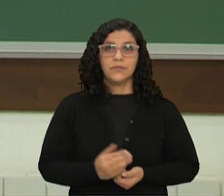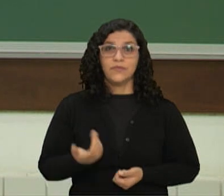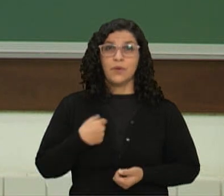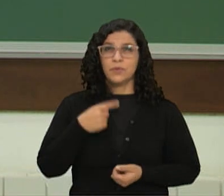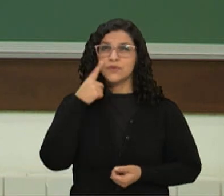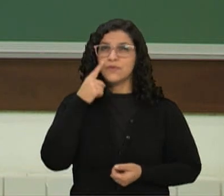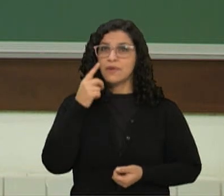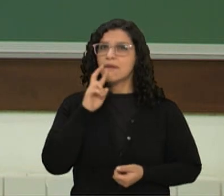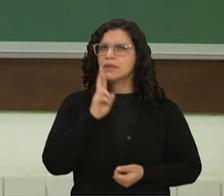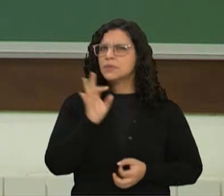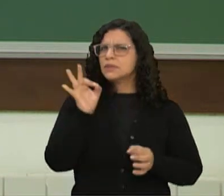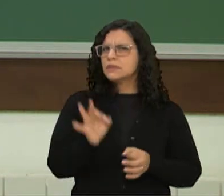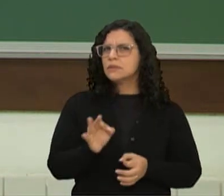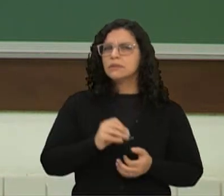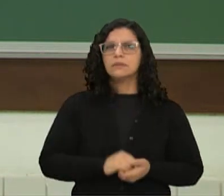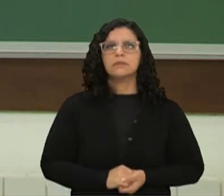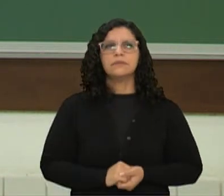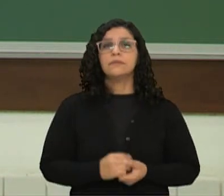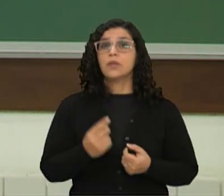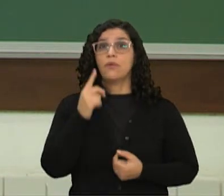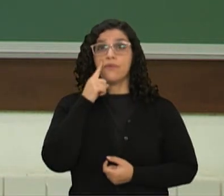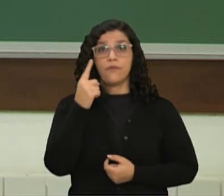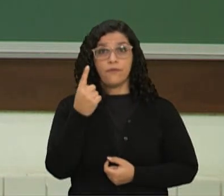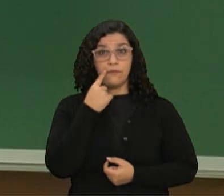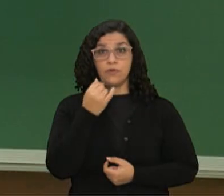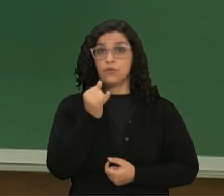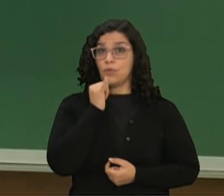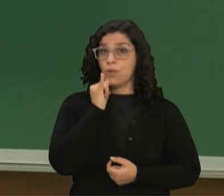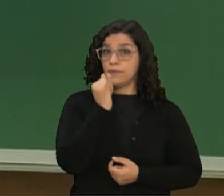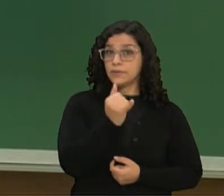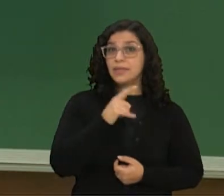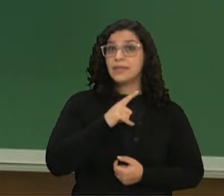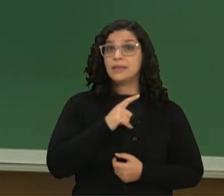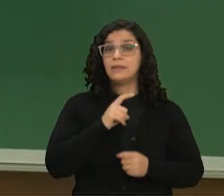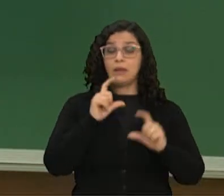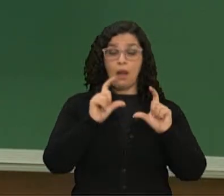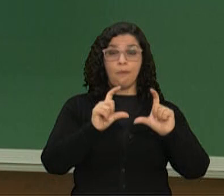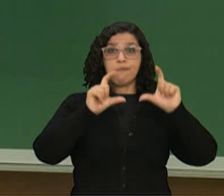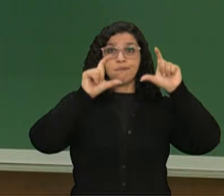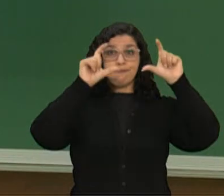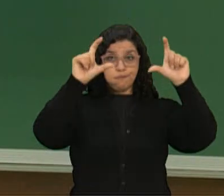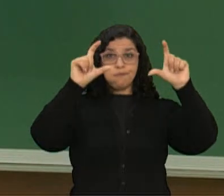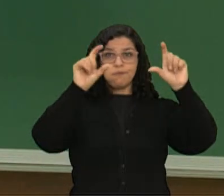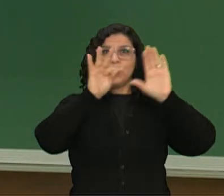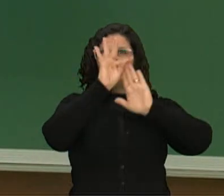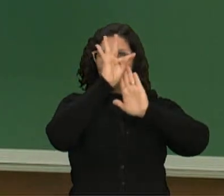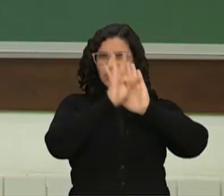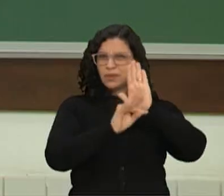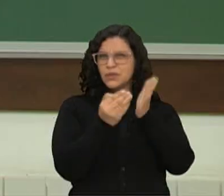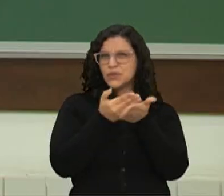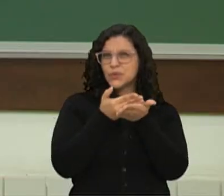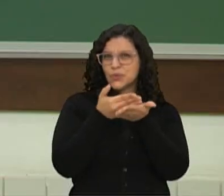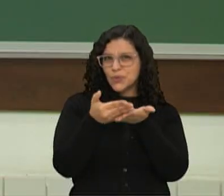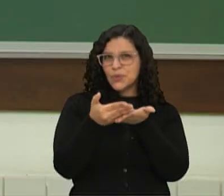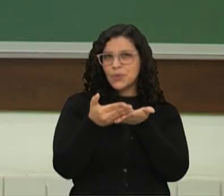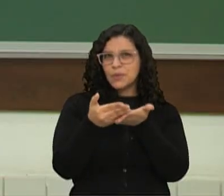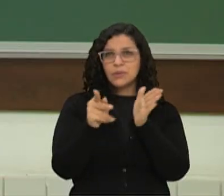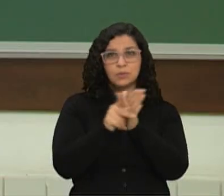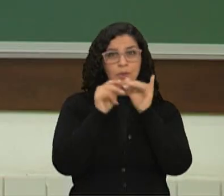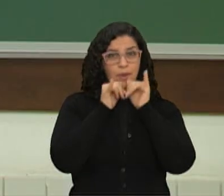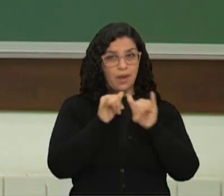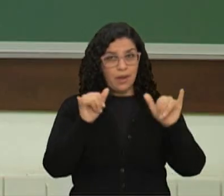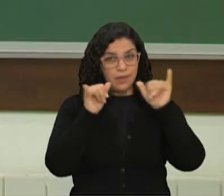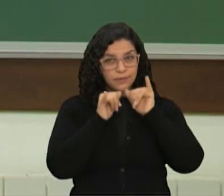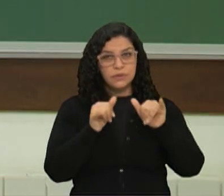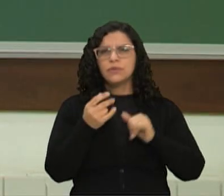Vamos conferir então a resposta? Olha, eu disse para vocês que estava ali naquela primeira parte do anúncio